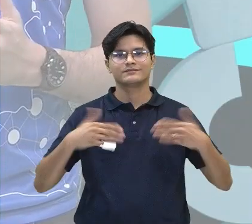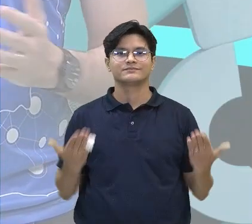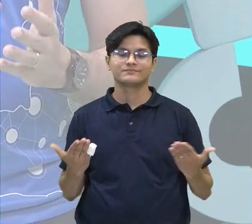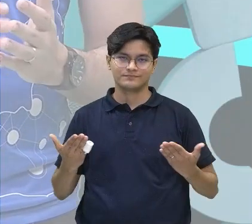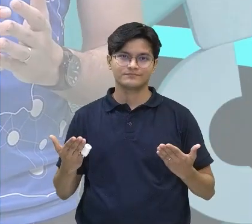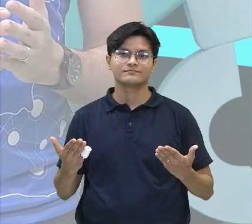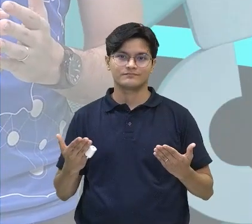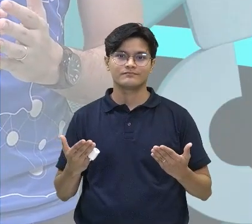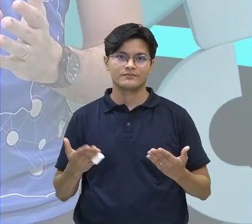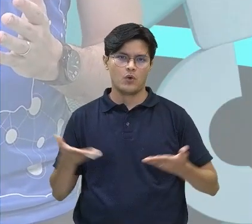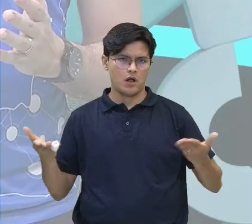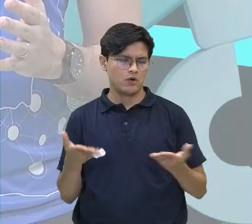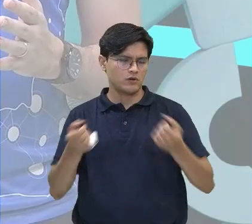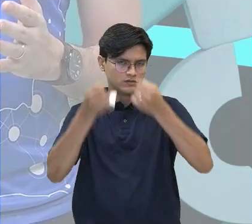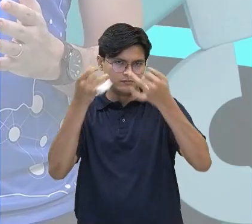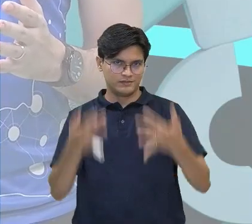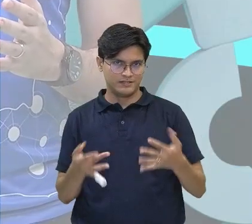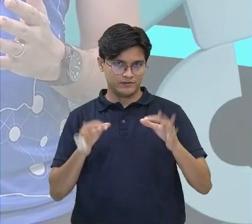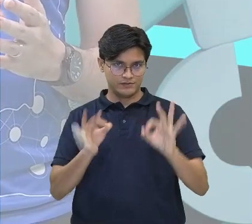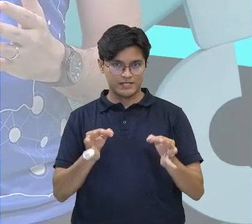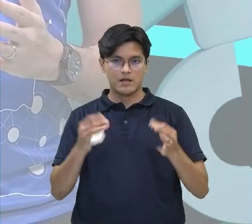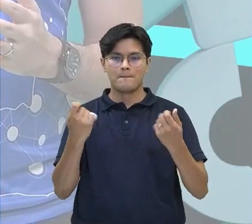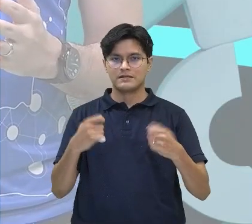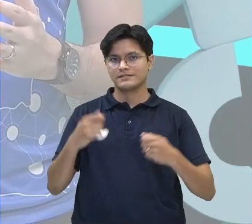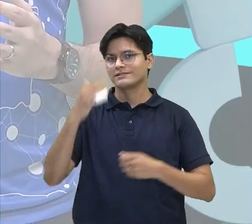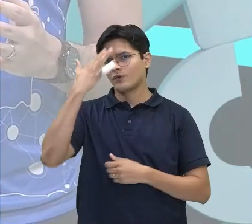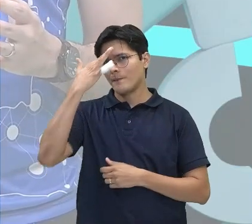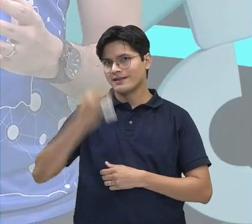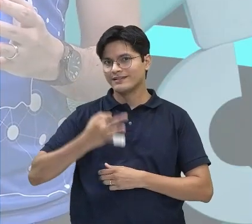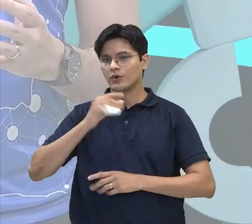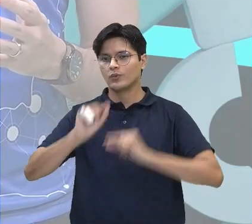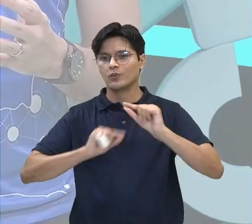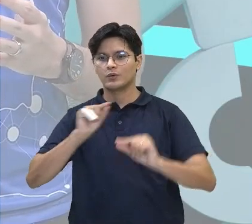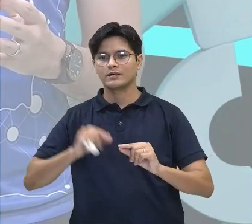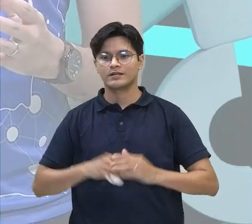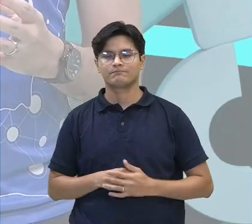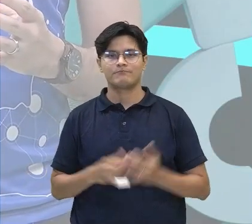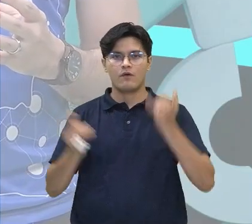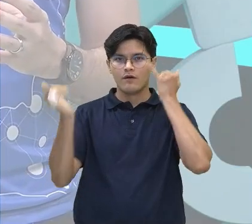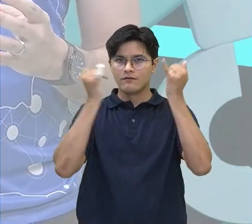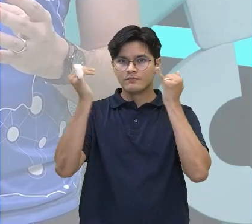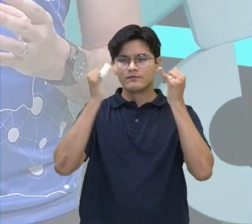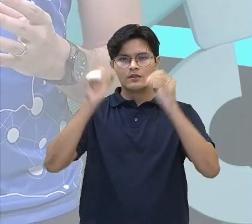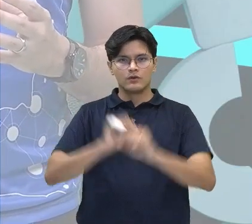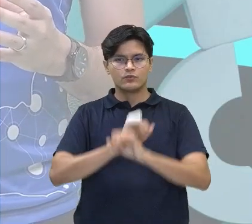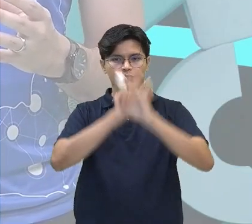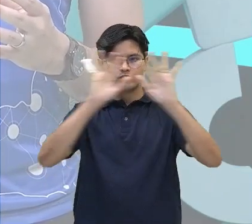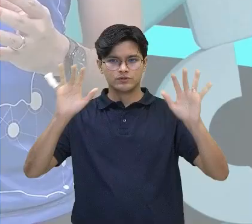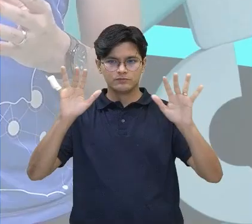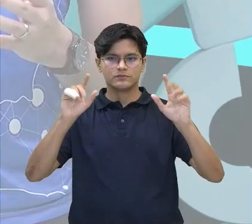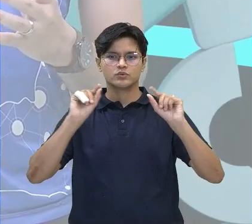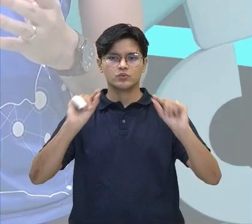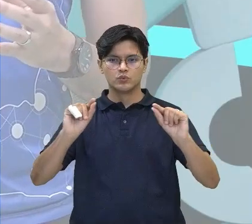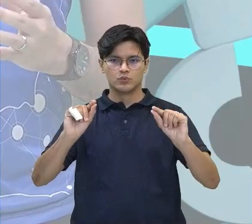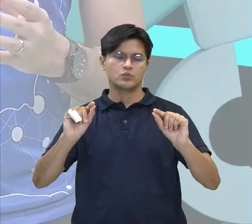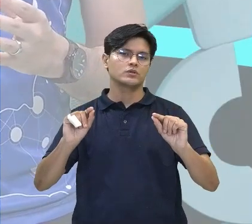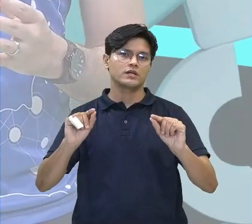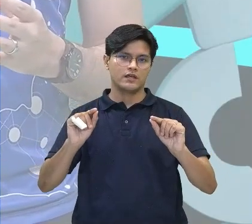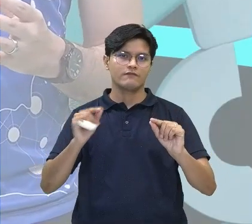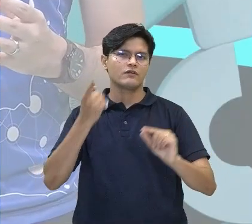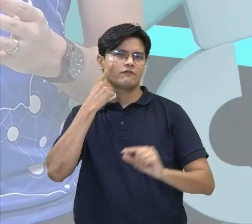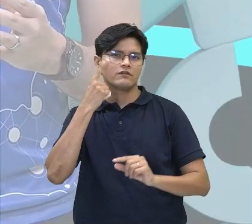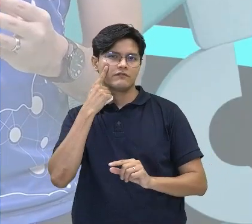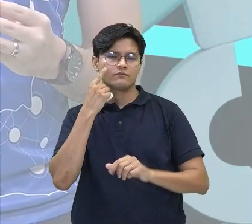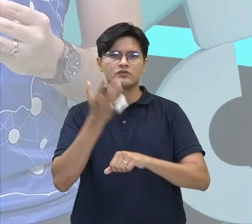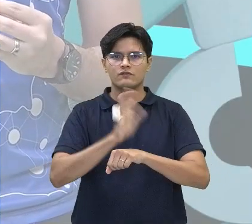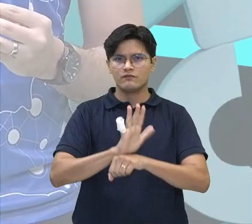informações explícitas e implícitas, tá? A gente precisa compreender que essas informações explícitas a gente viu sobre uma agulha e uma linha